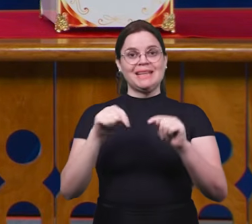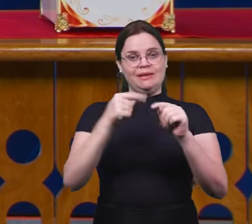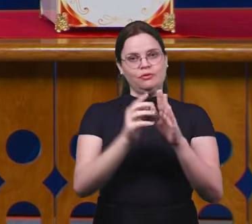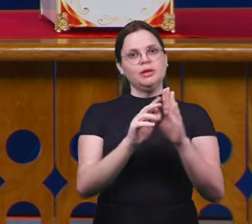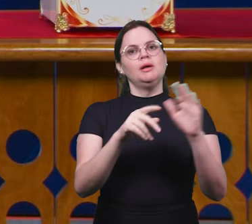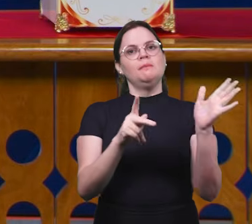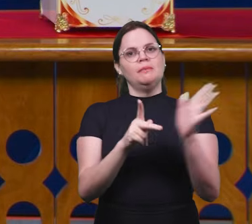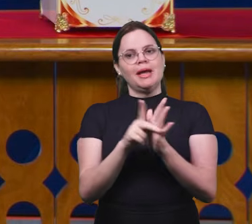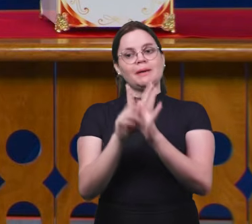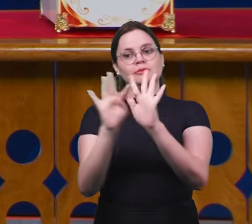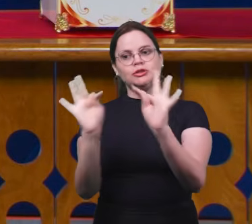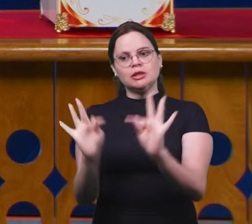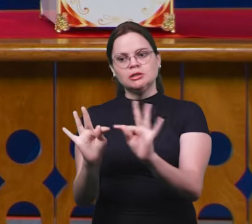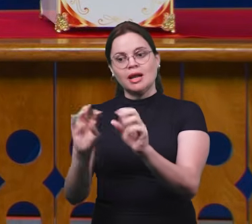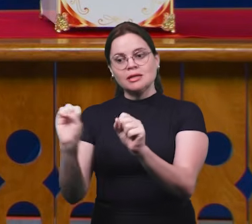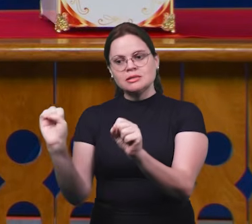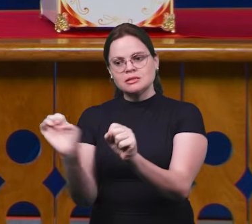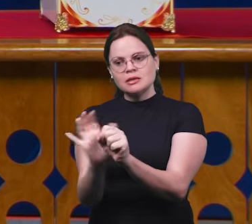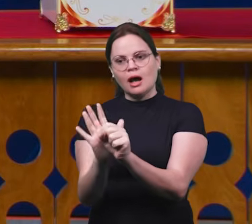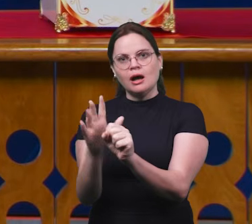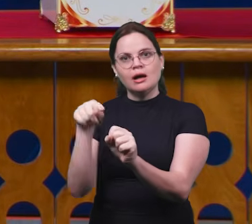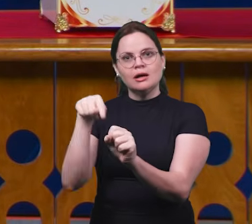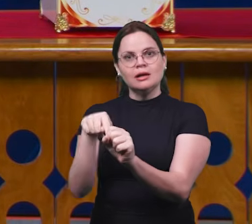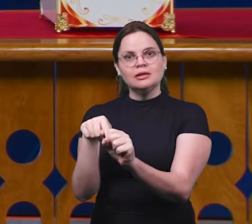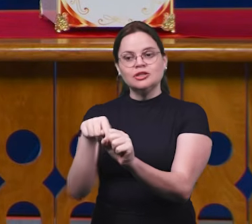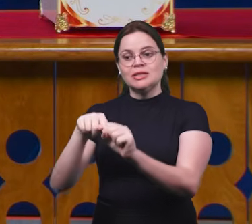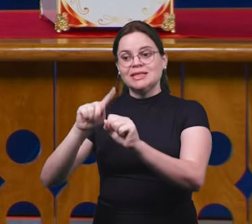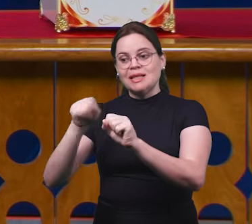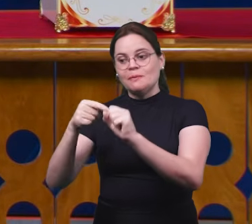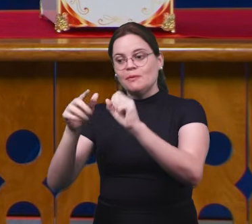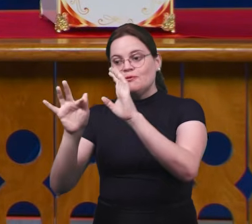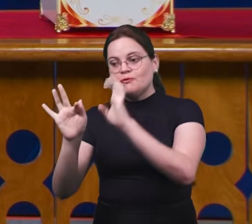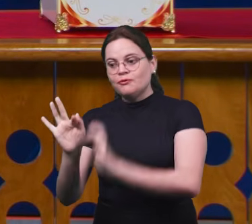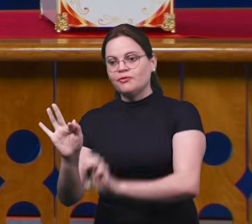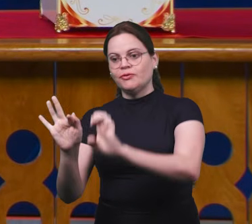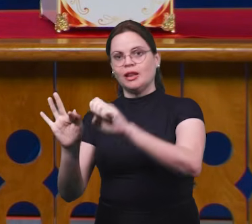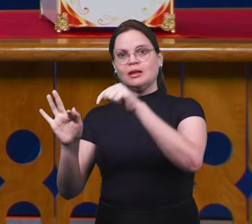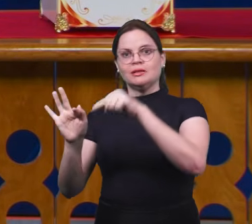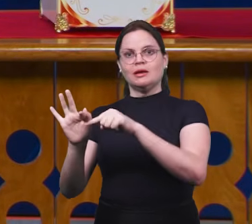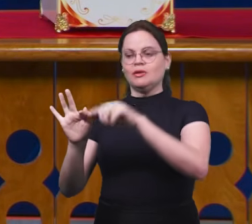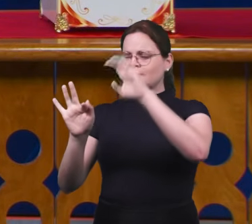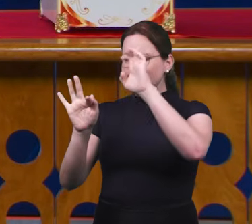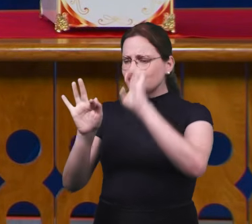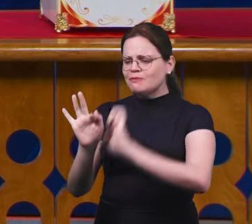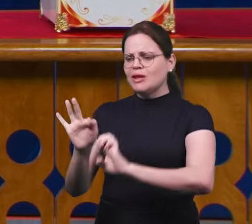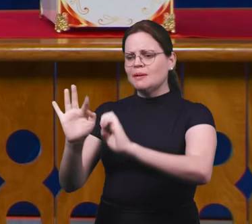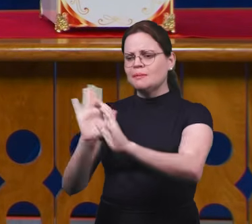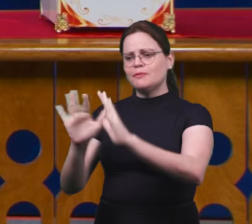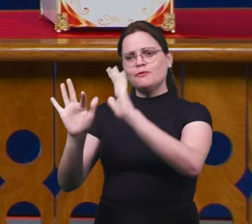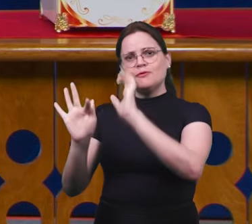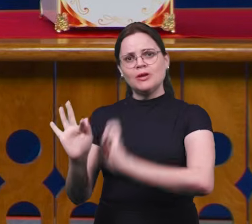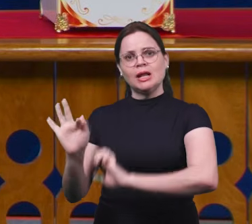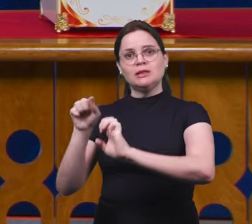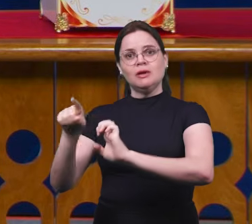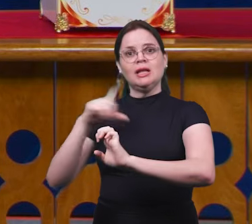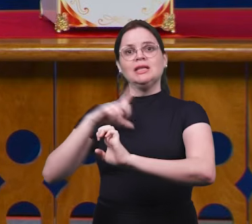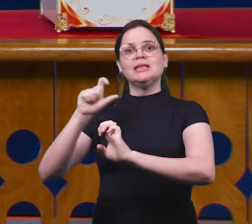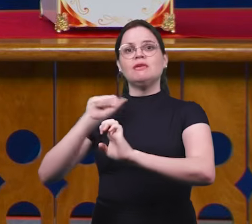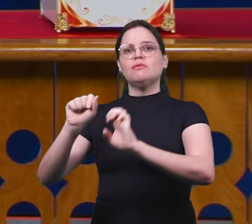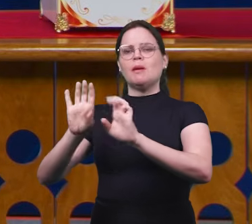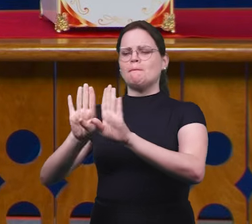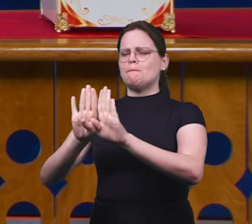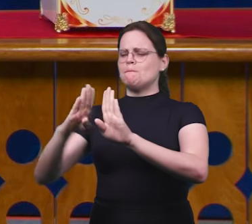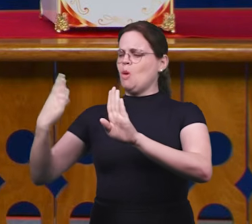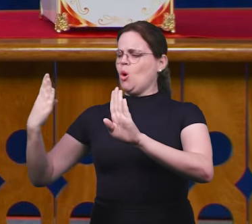em Filadélfia, na carta, abriu-se uma porta. E o Senhor diz lá que aquela porta que